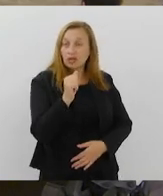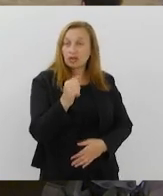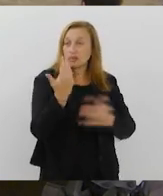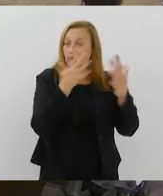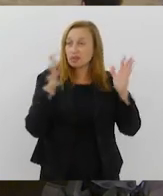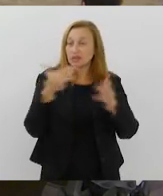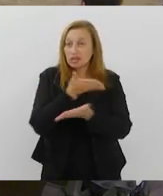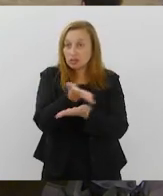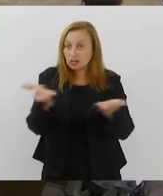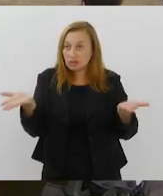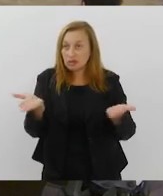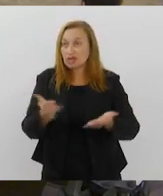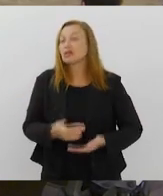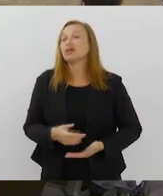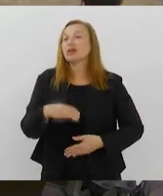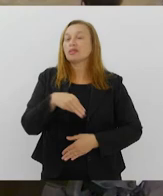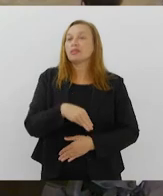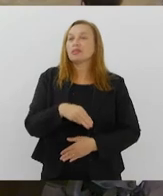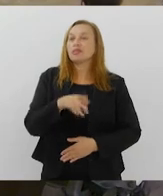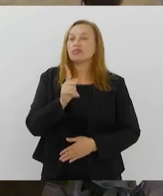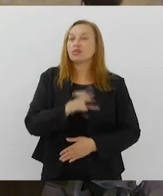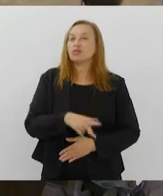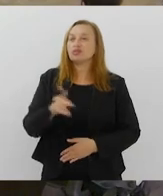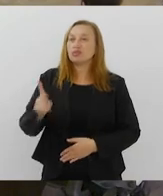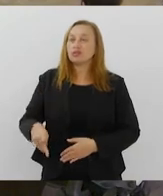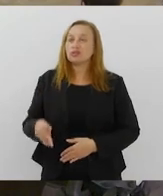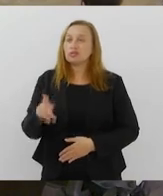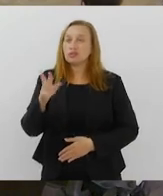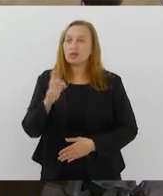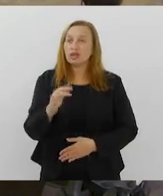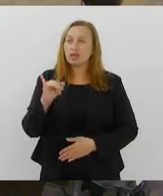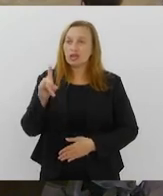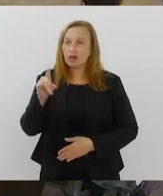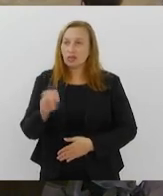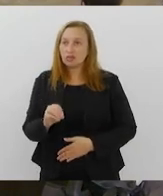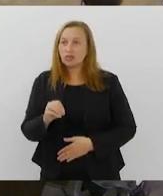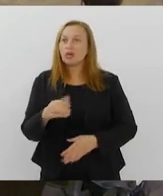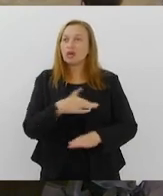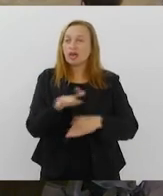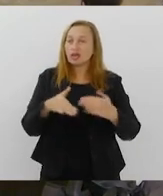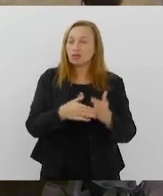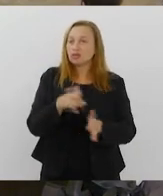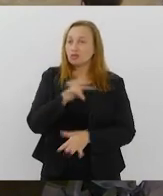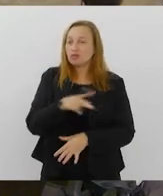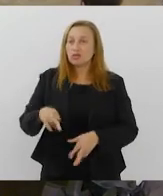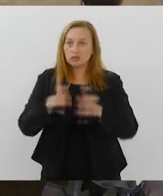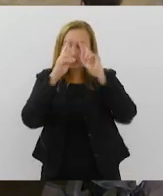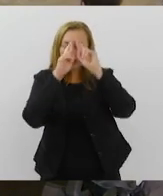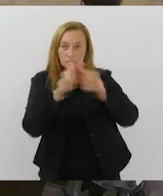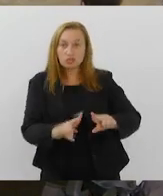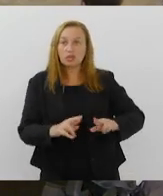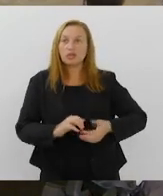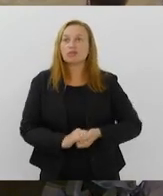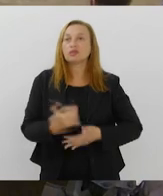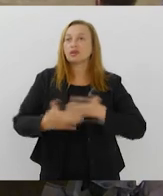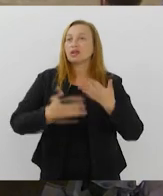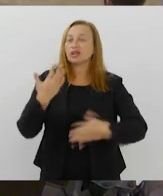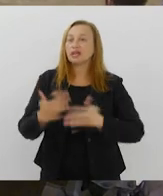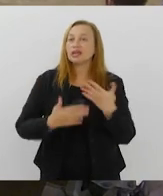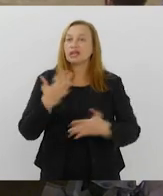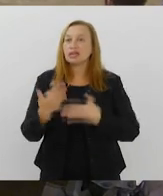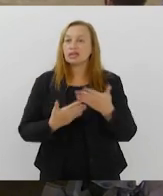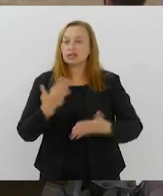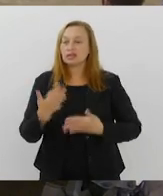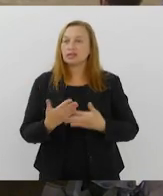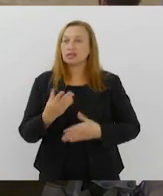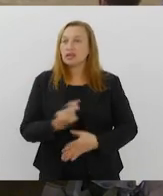Mestre Reinaldo, senhores mestres, com todo o respeito, é um grande prazer sair